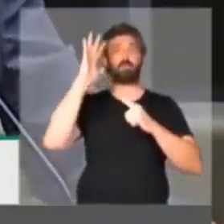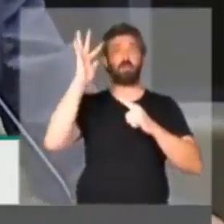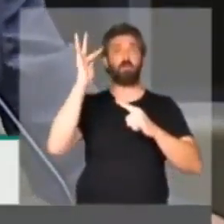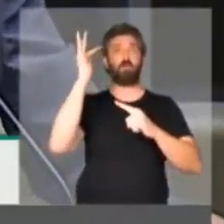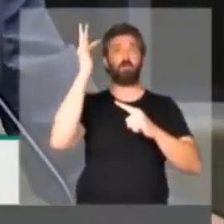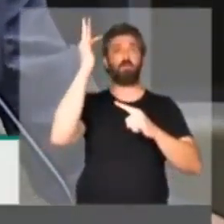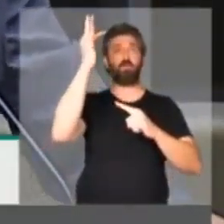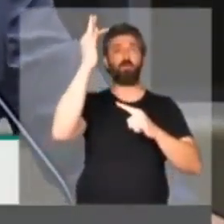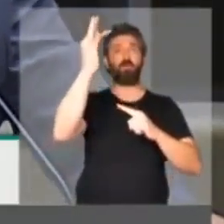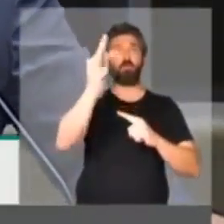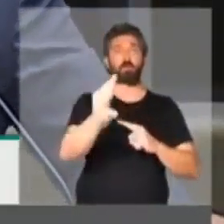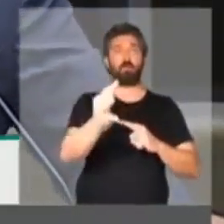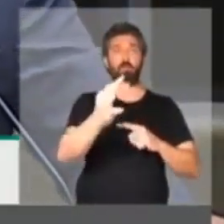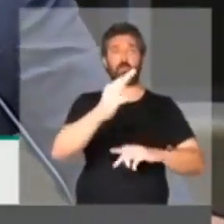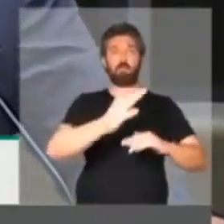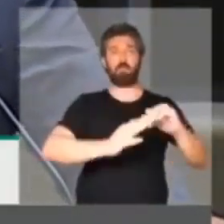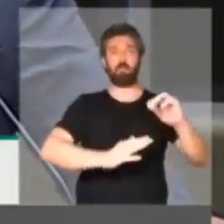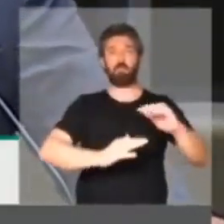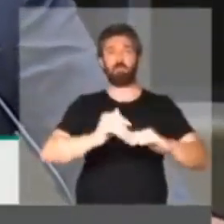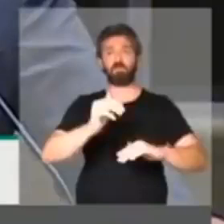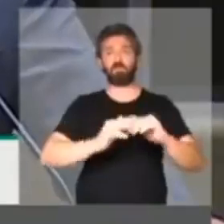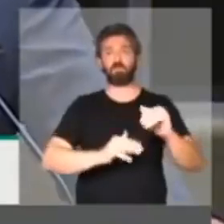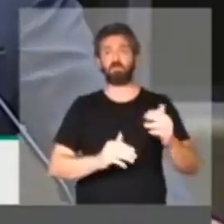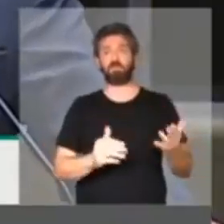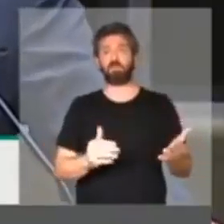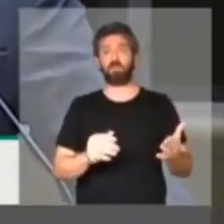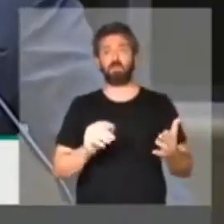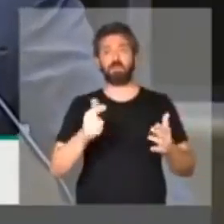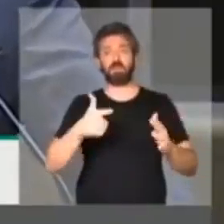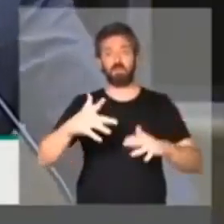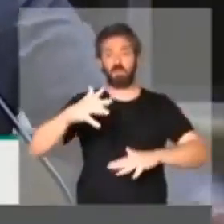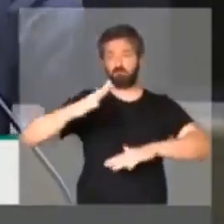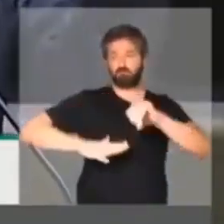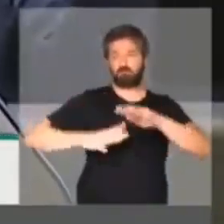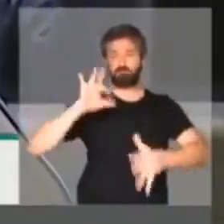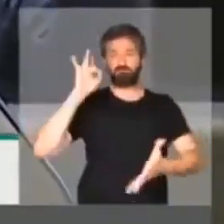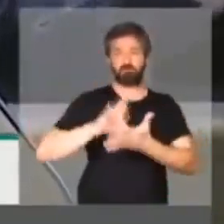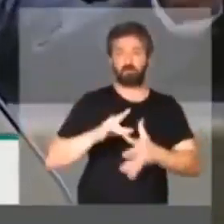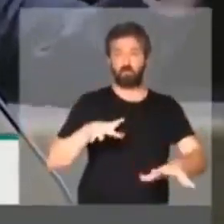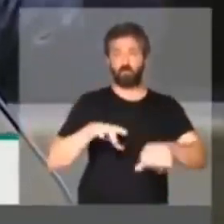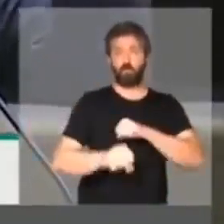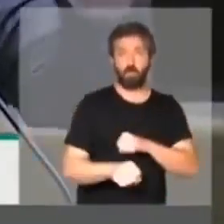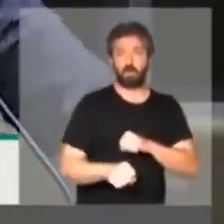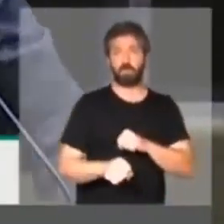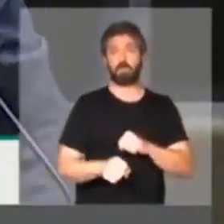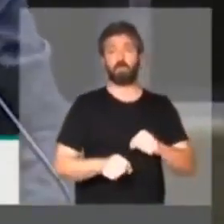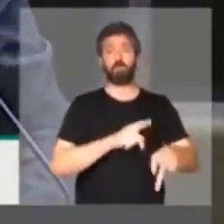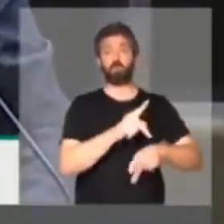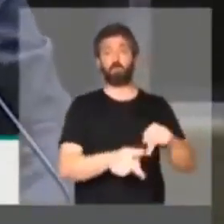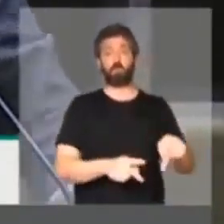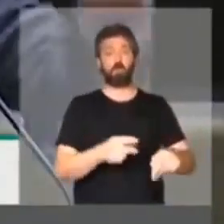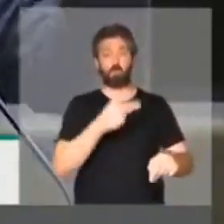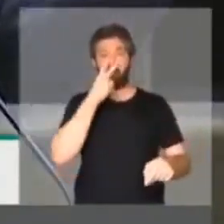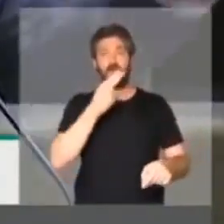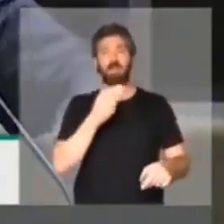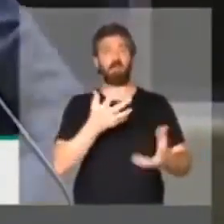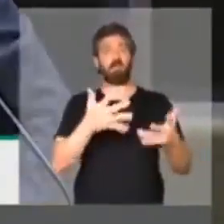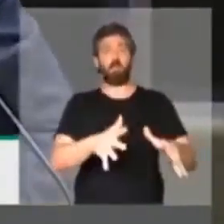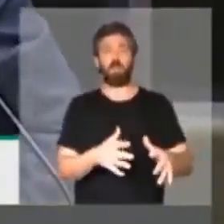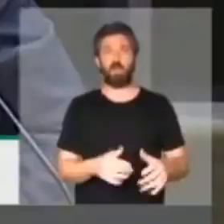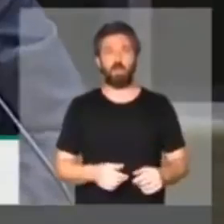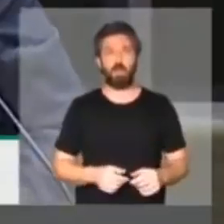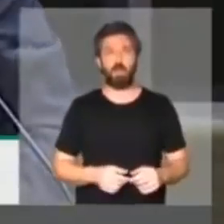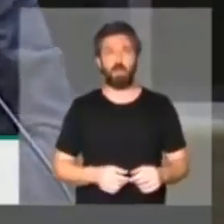dia uma profissão sem a qualificação que eles não acreditam que o povo tem. Quando ele